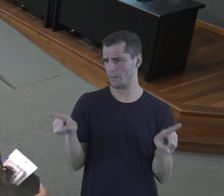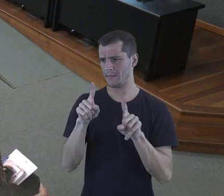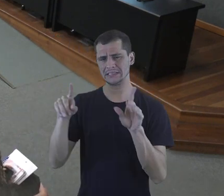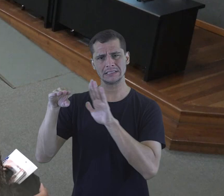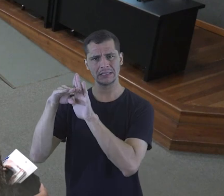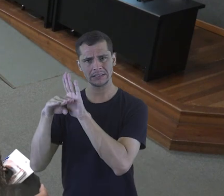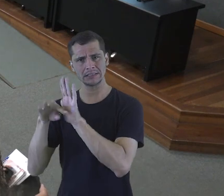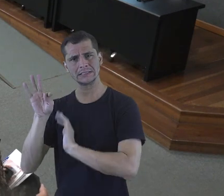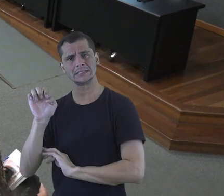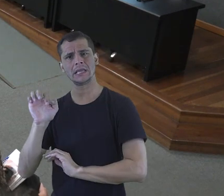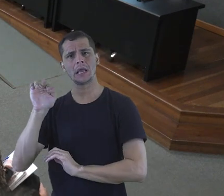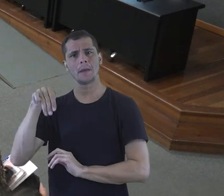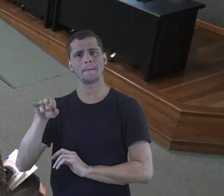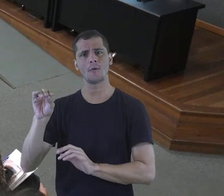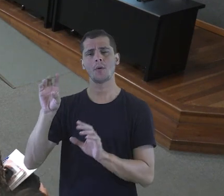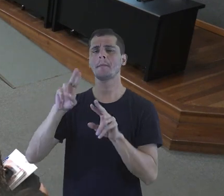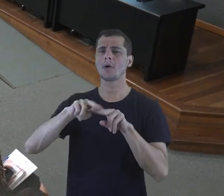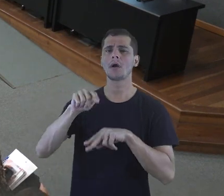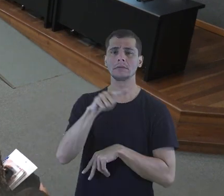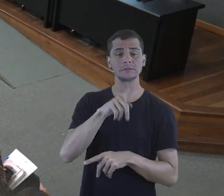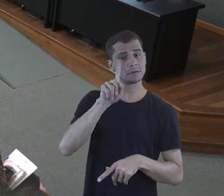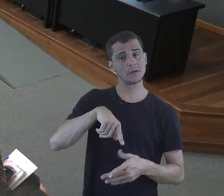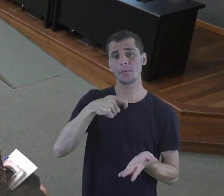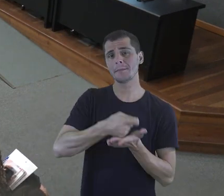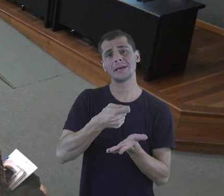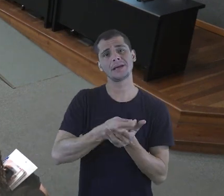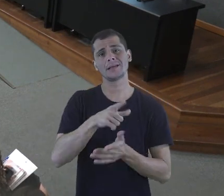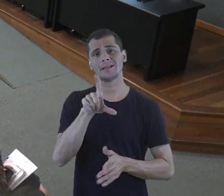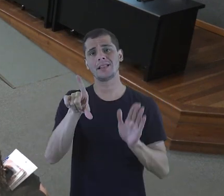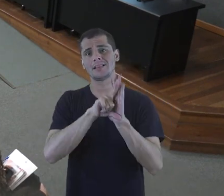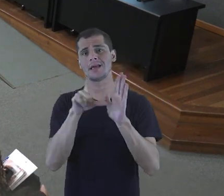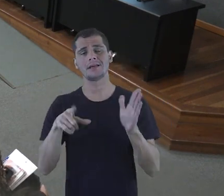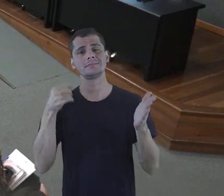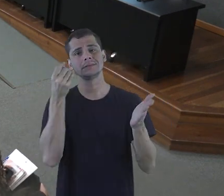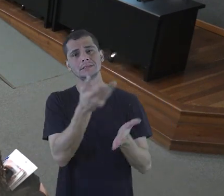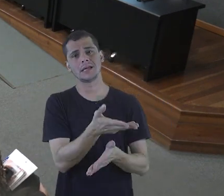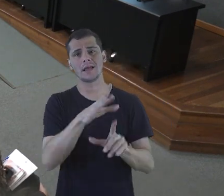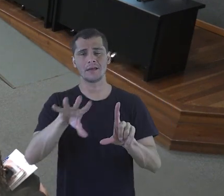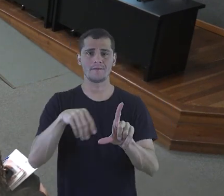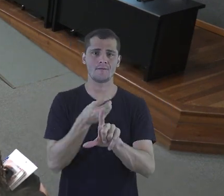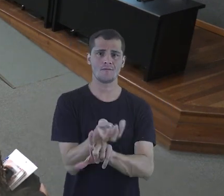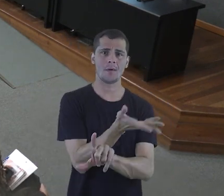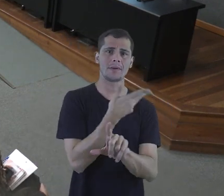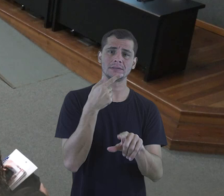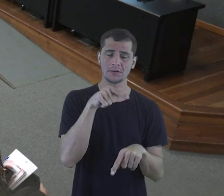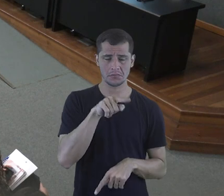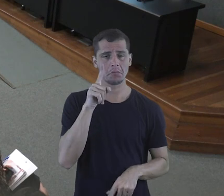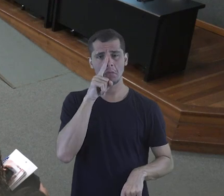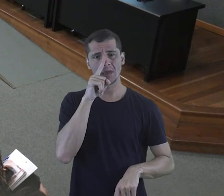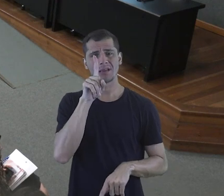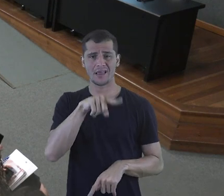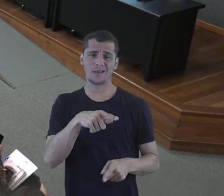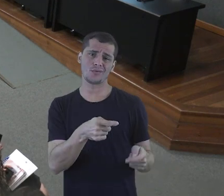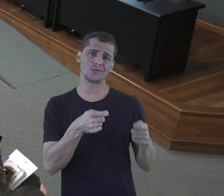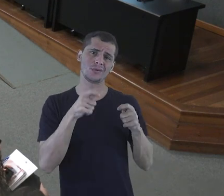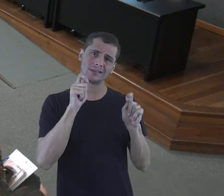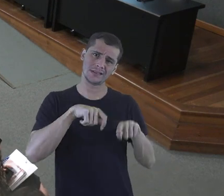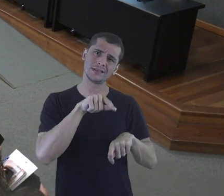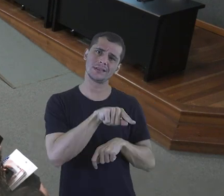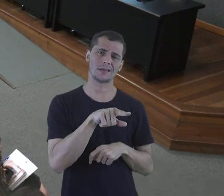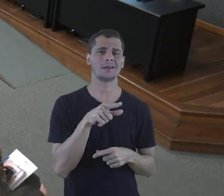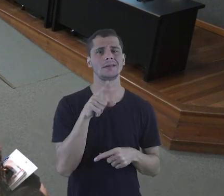precisa de termo porque é obrigação legal entendeu? então o risco ainda é risco bem tranquilo e controlado eu acho